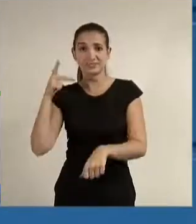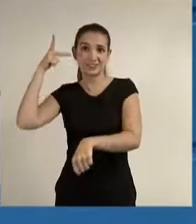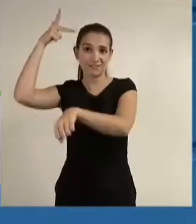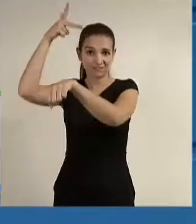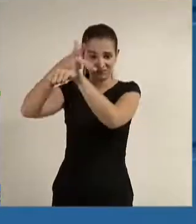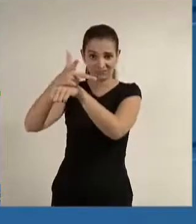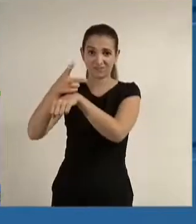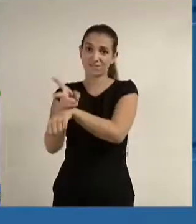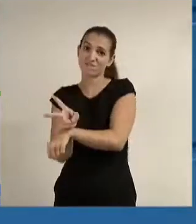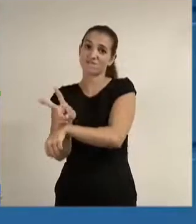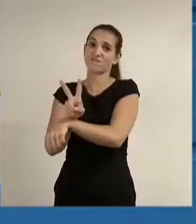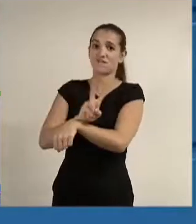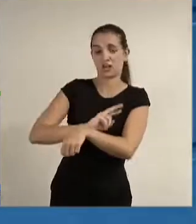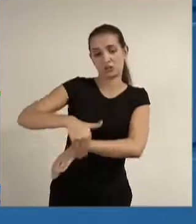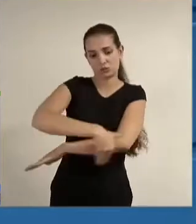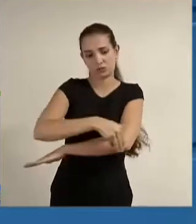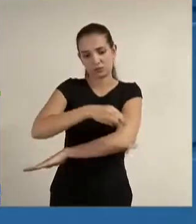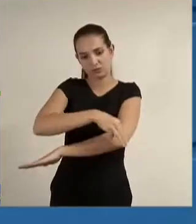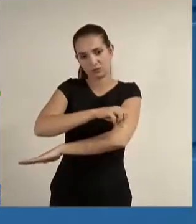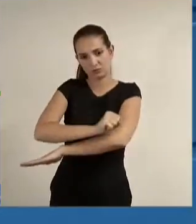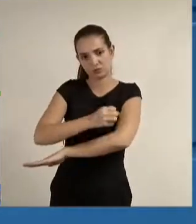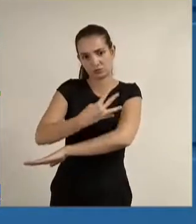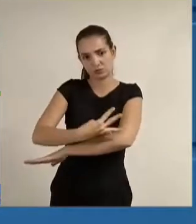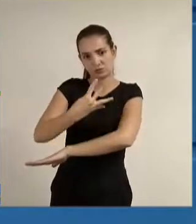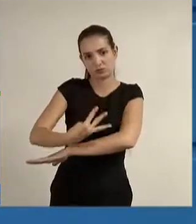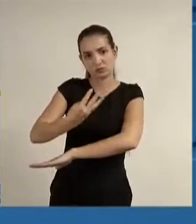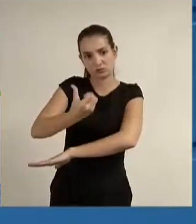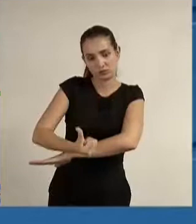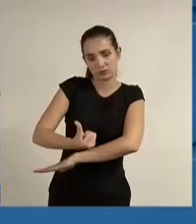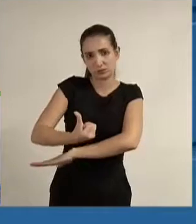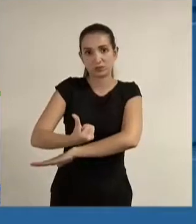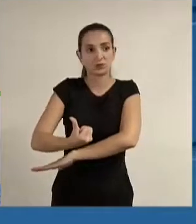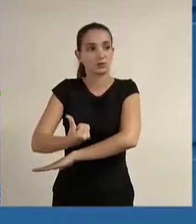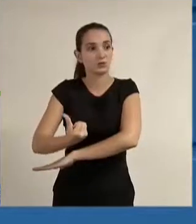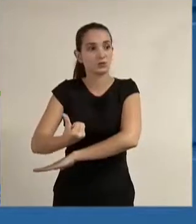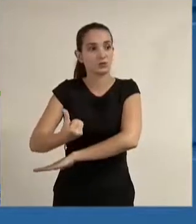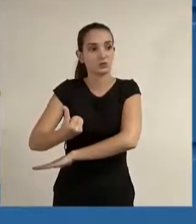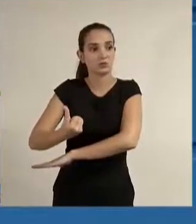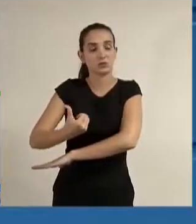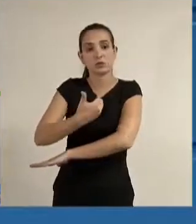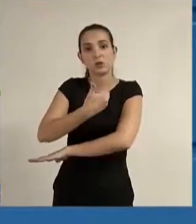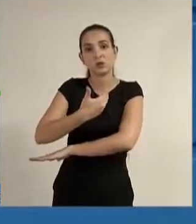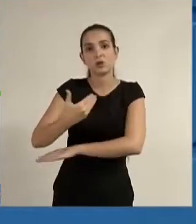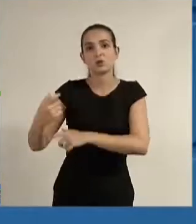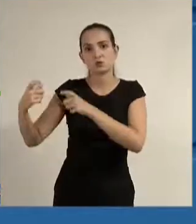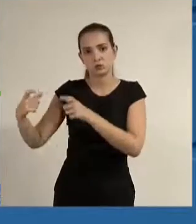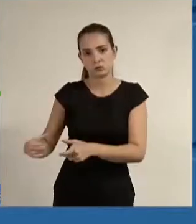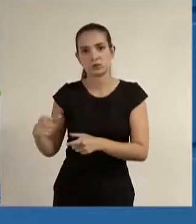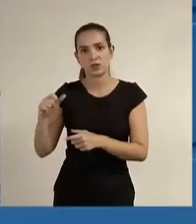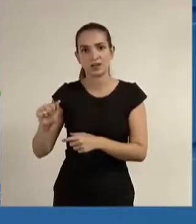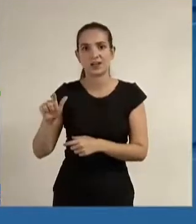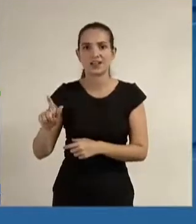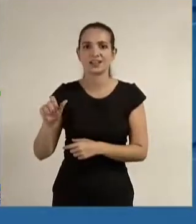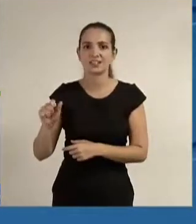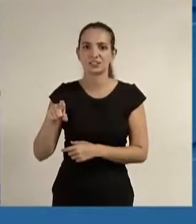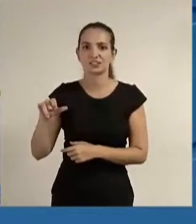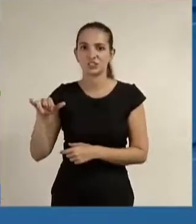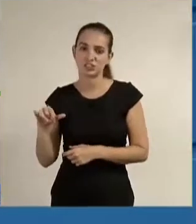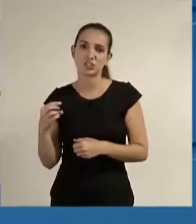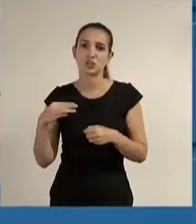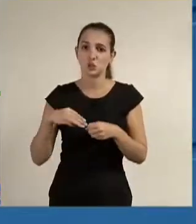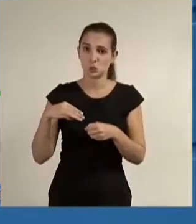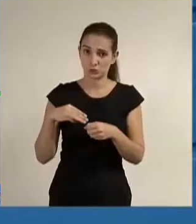na rodovia MS 446, entre a colônia Agaxi e o município de Miranda,